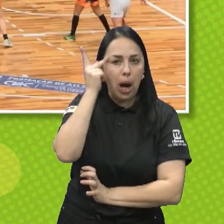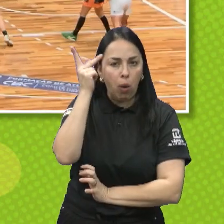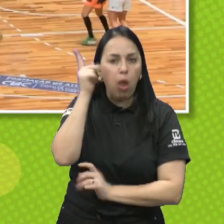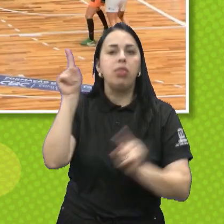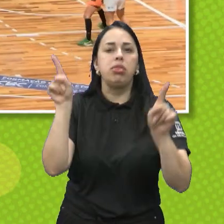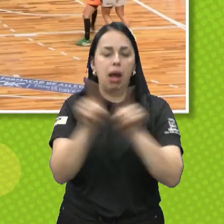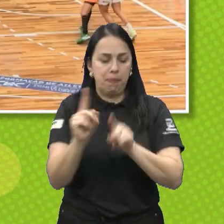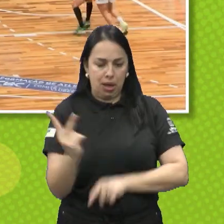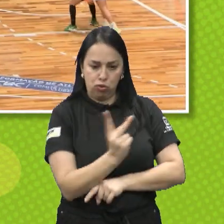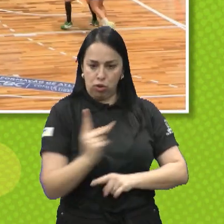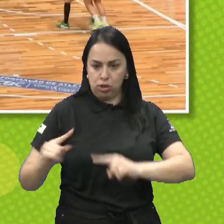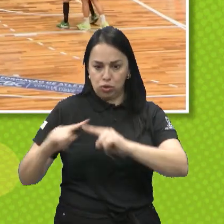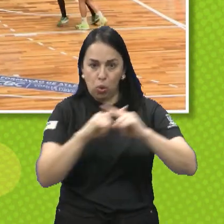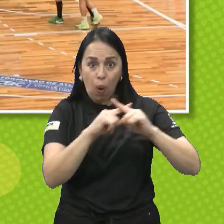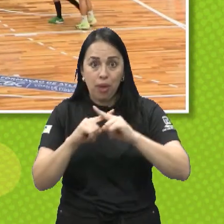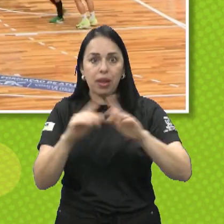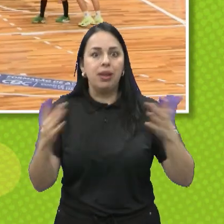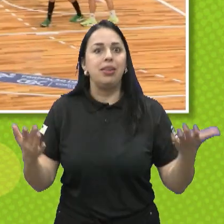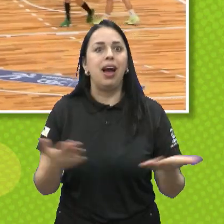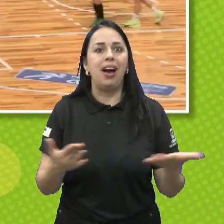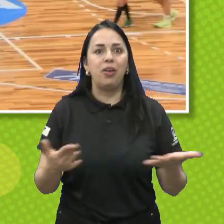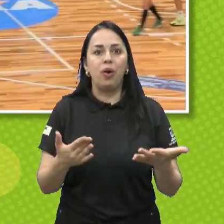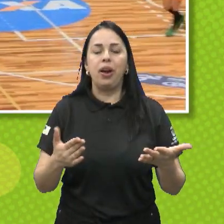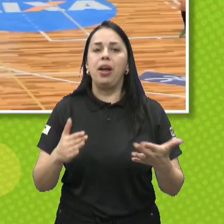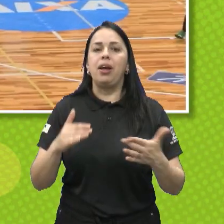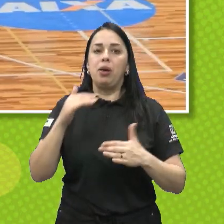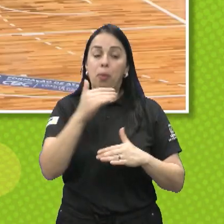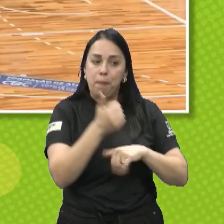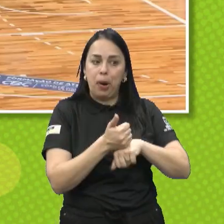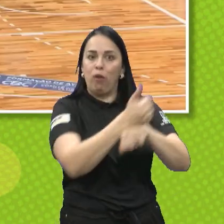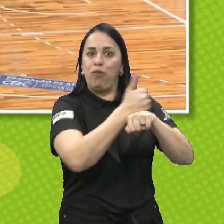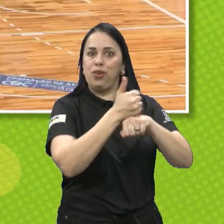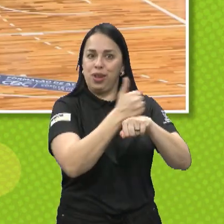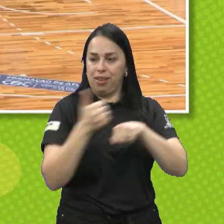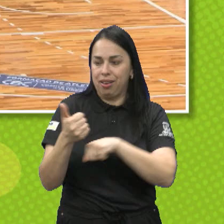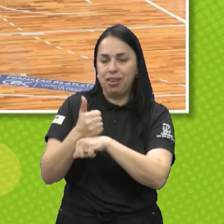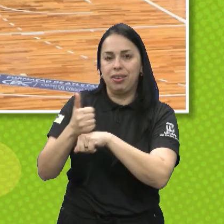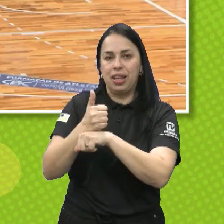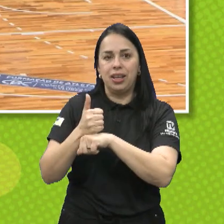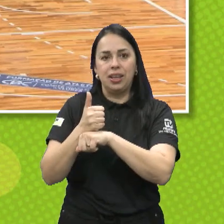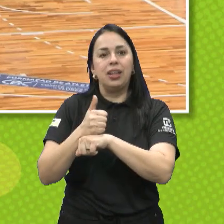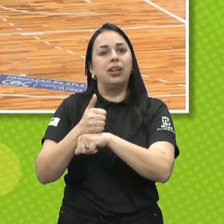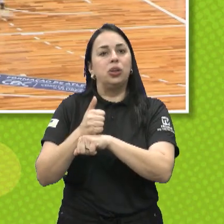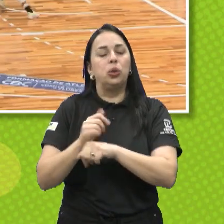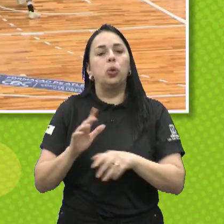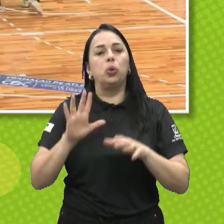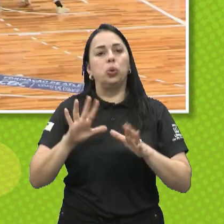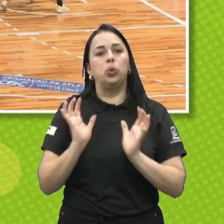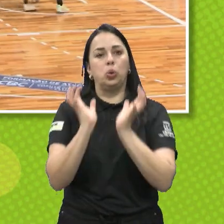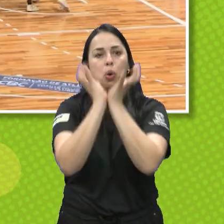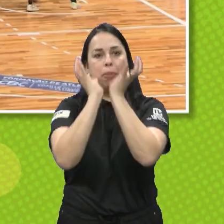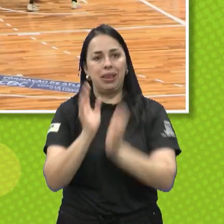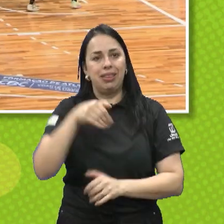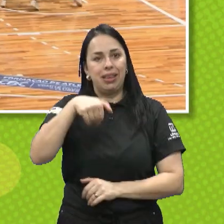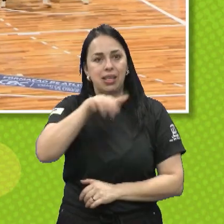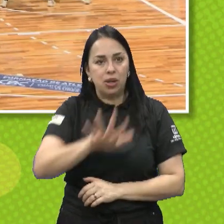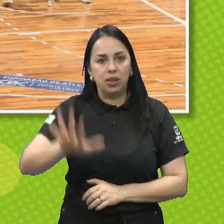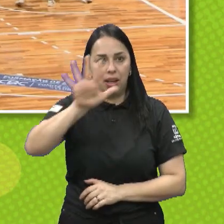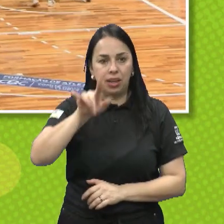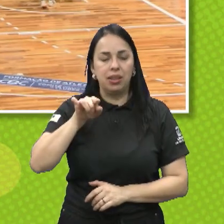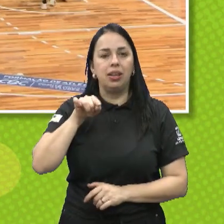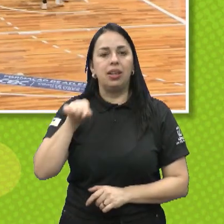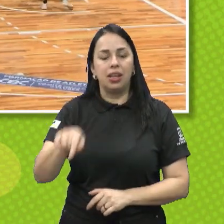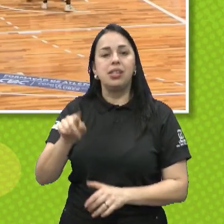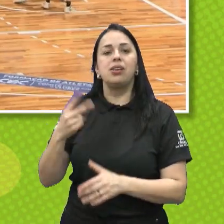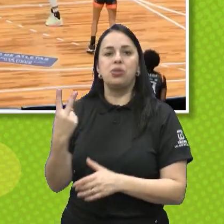E agora é uma decisão maior, com peso maior dentro da Liga Nacional. São José está com as 2 jogadoras colombianas, né,